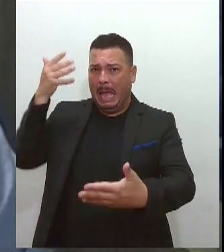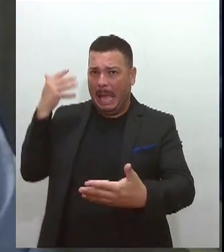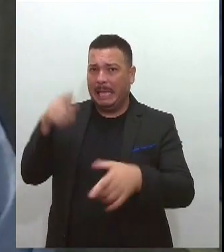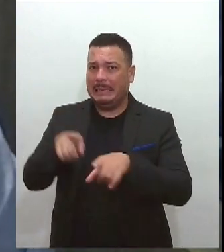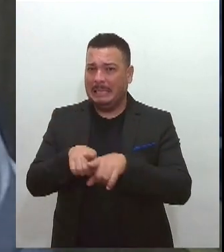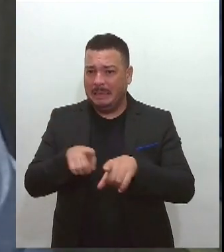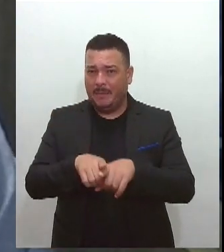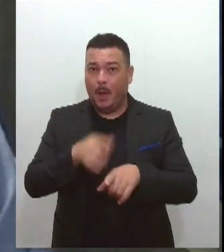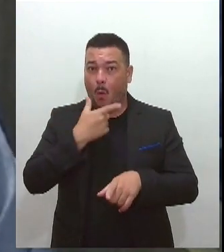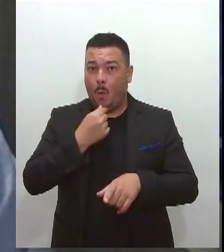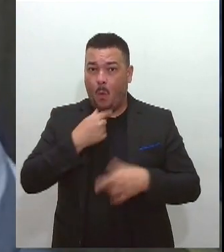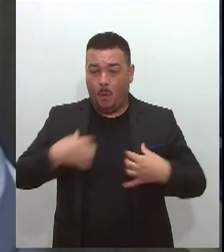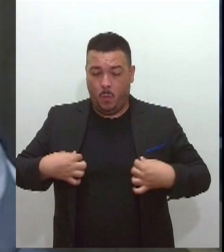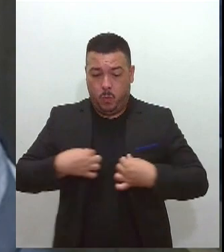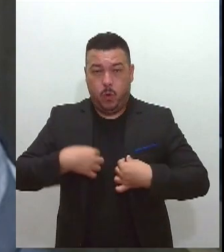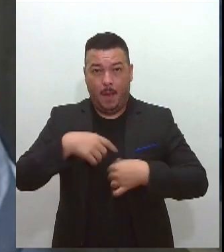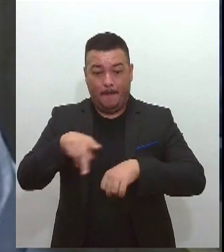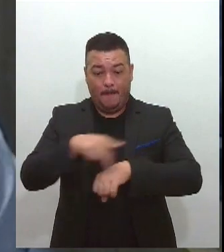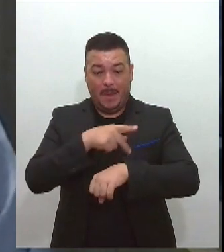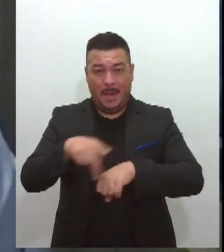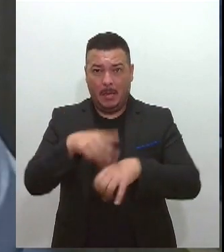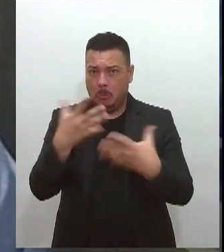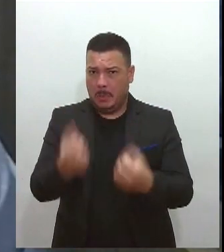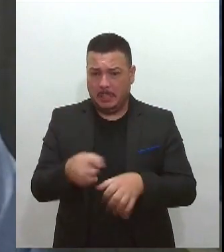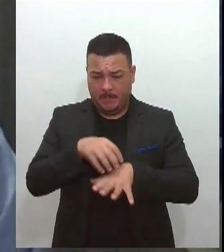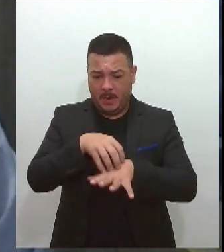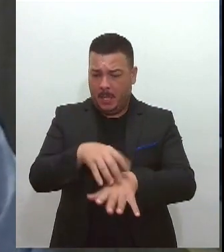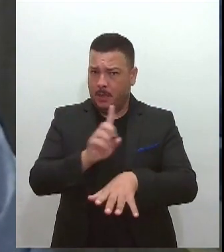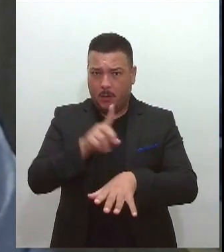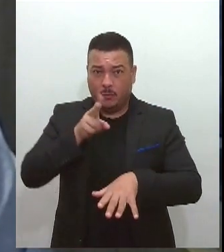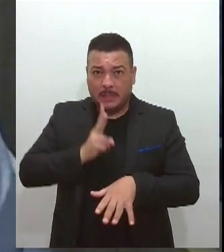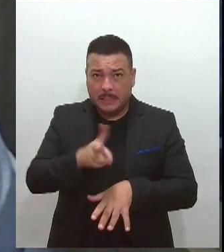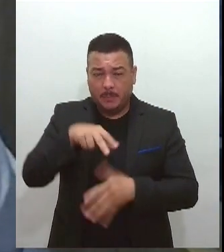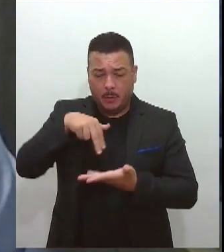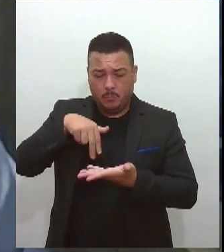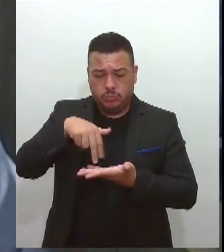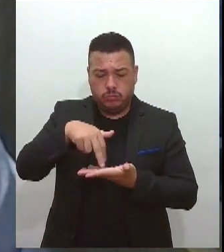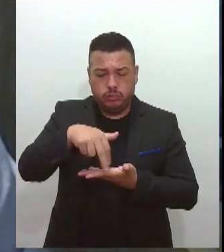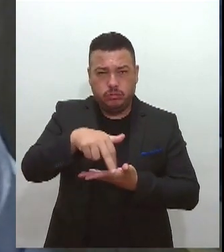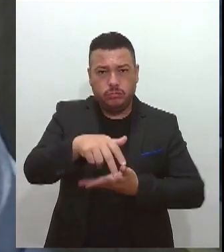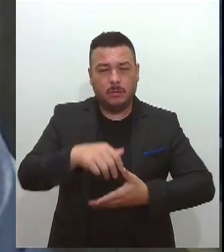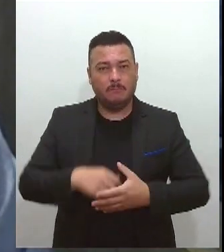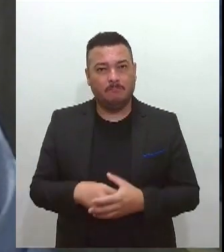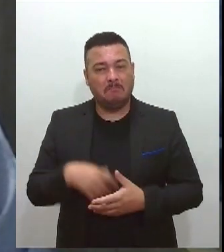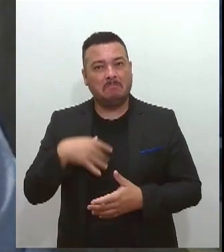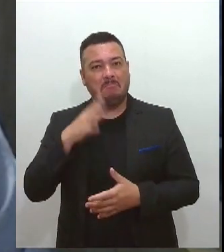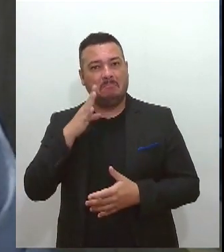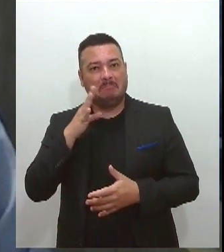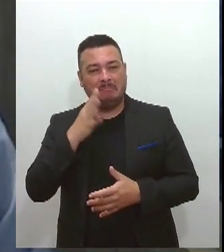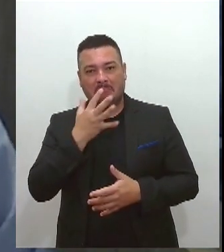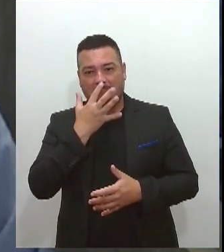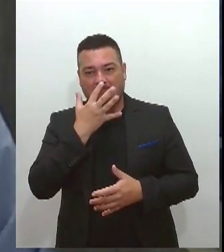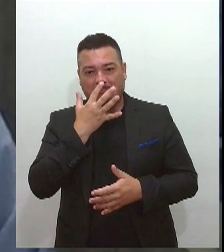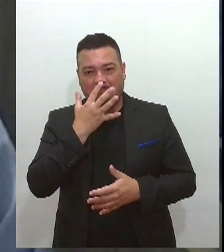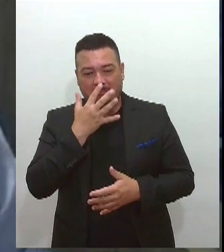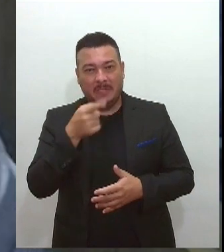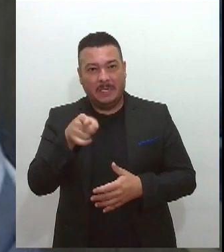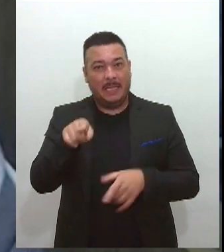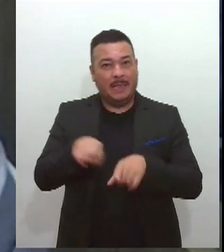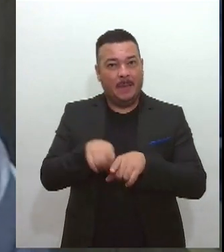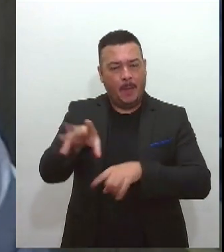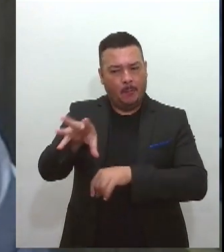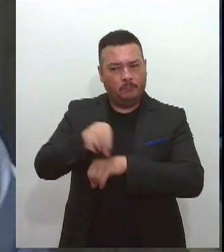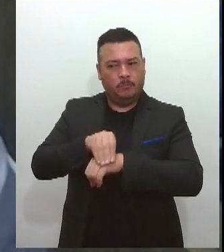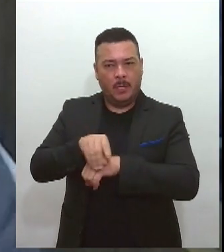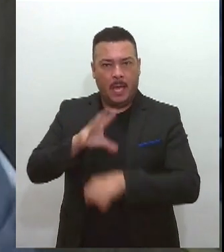no calor, não aceitava carona, sempre a pé e distribuindo alimentos. Aí eu falei, o amor. E é a partir desses atos de amor eu vou trazer